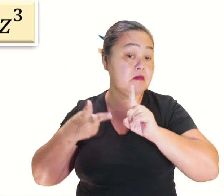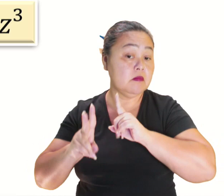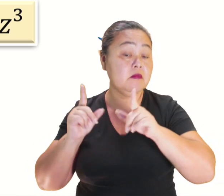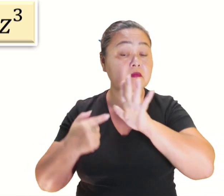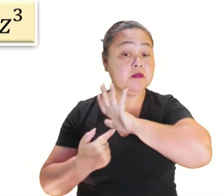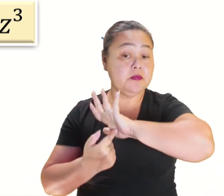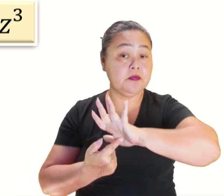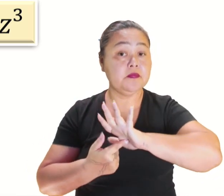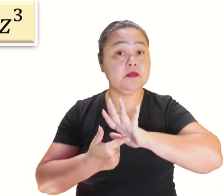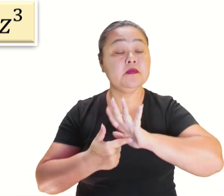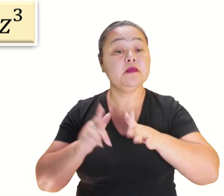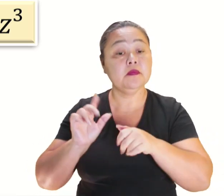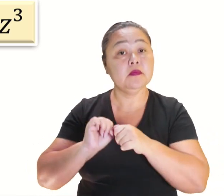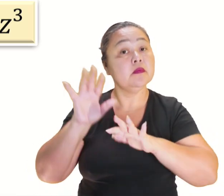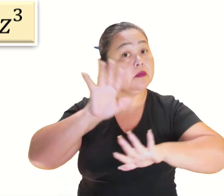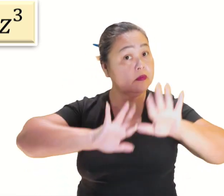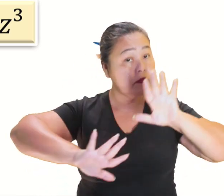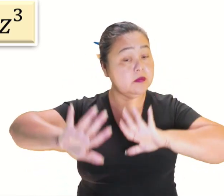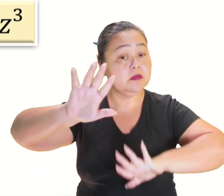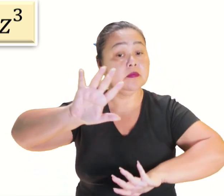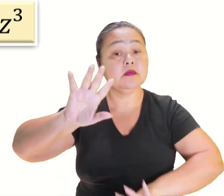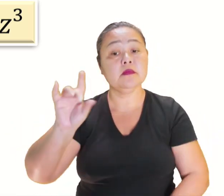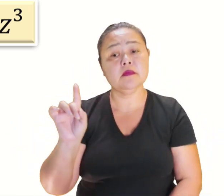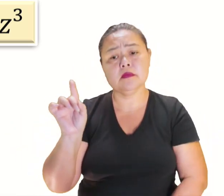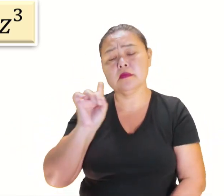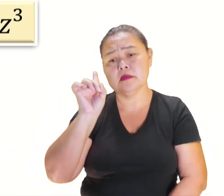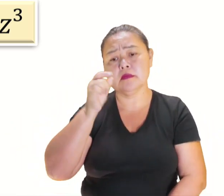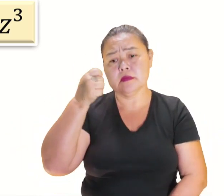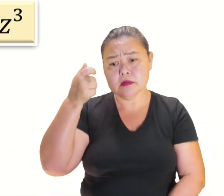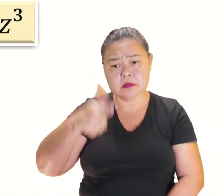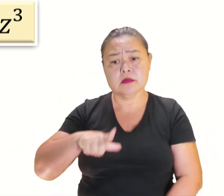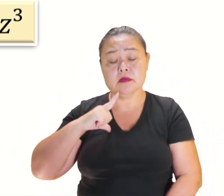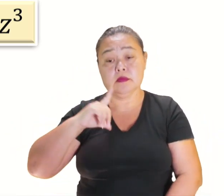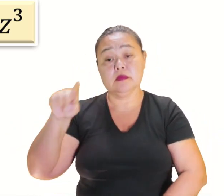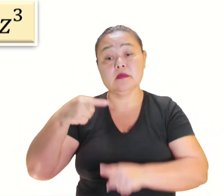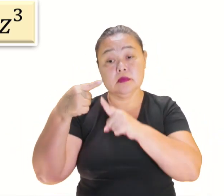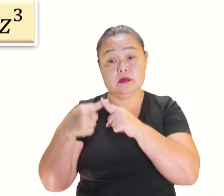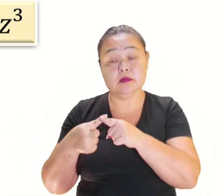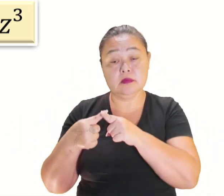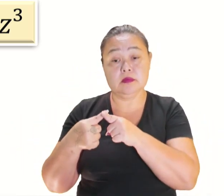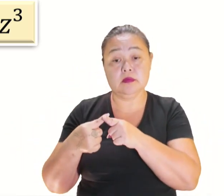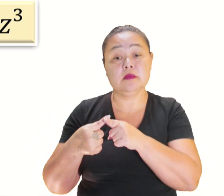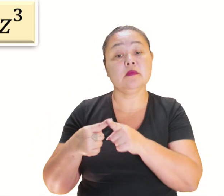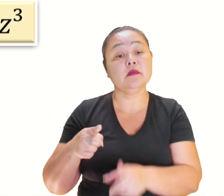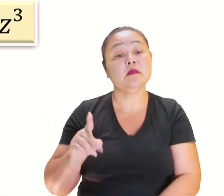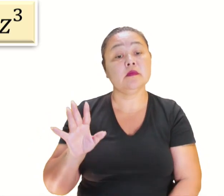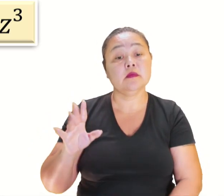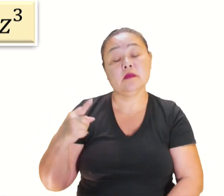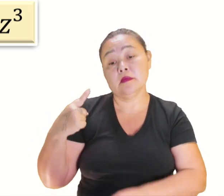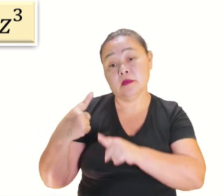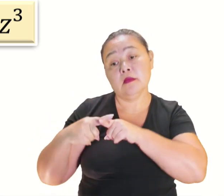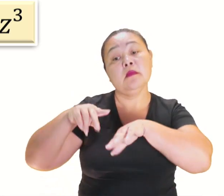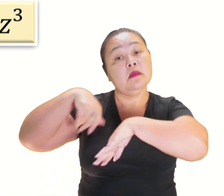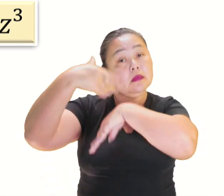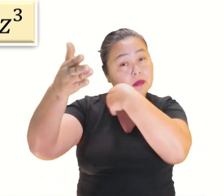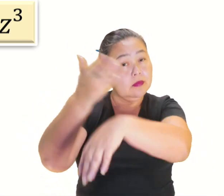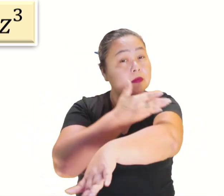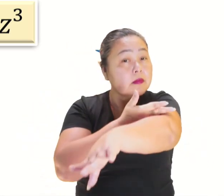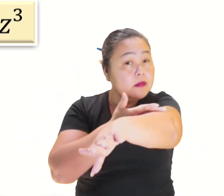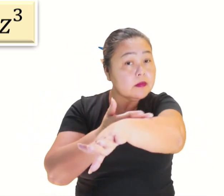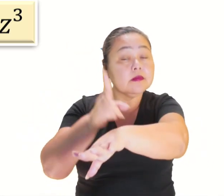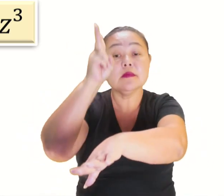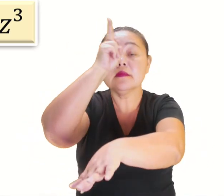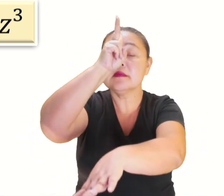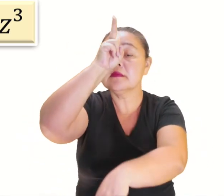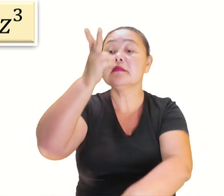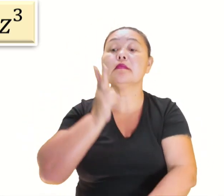vai aparecer, tá bom? Então só cuidadozinho. Ele tá aqui reforçando que aqui tem uma operação de multiplicação, né? Isso. Até eles se habituarem, né? Relembrar